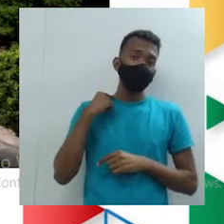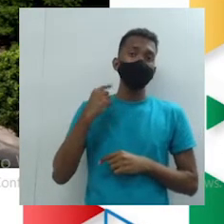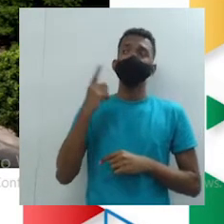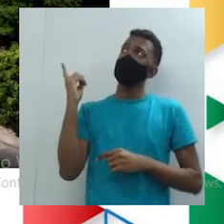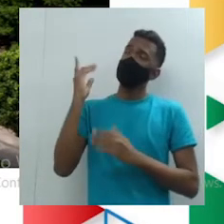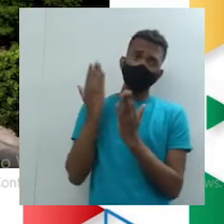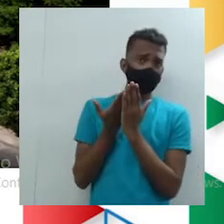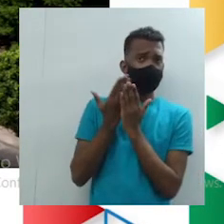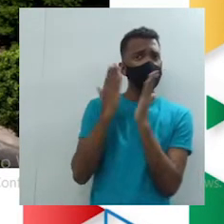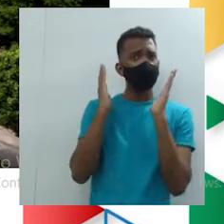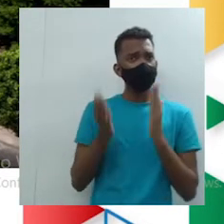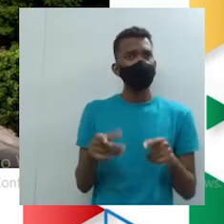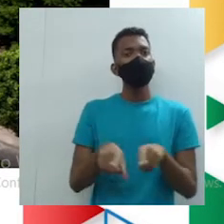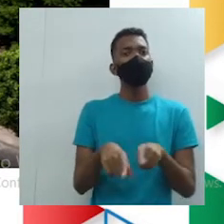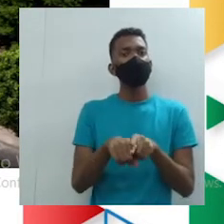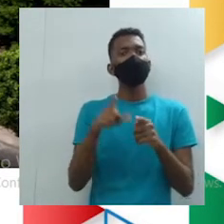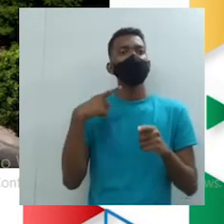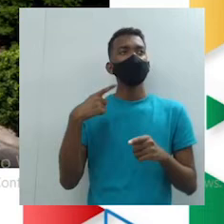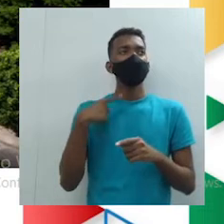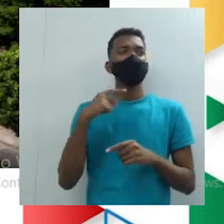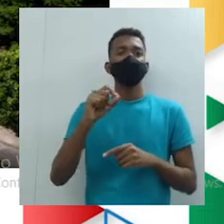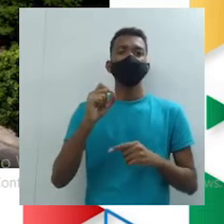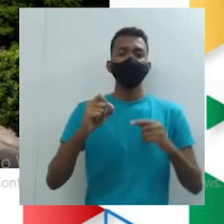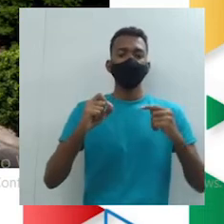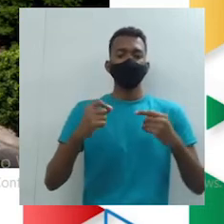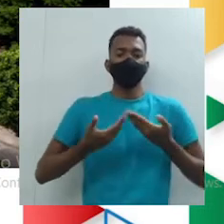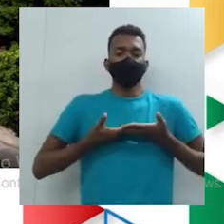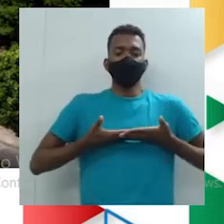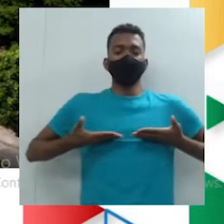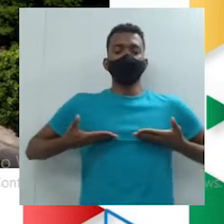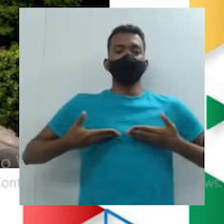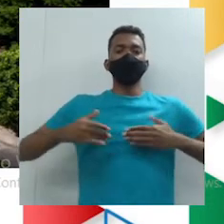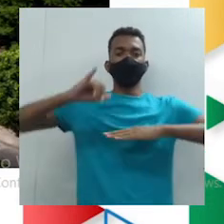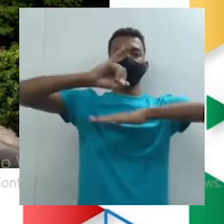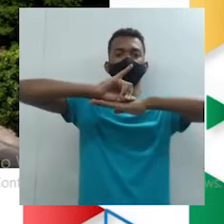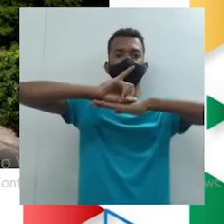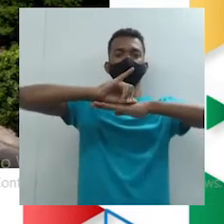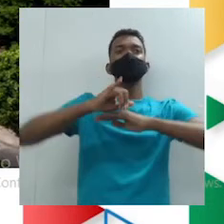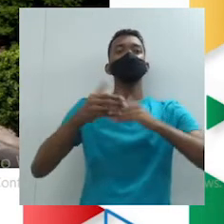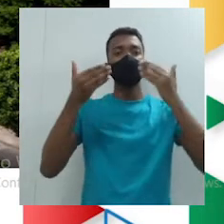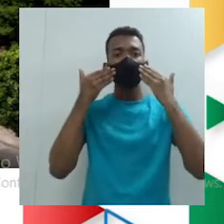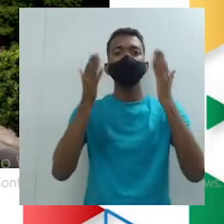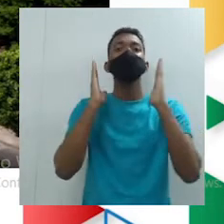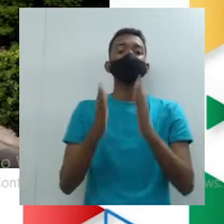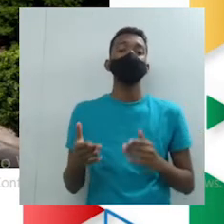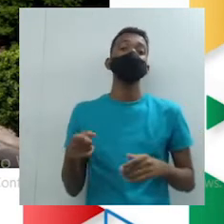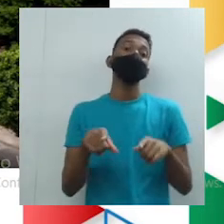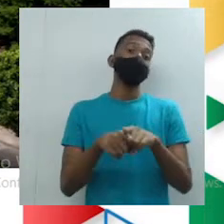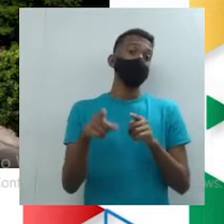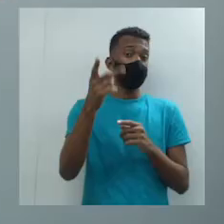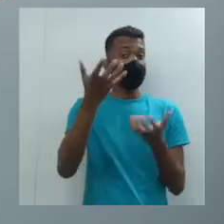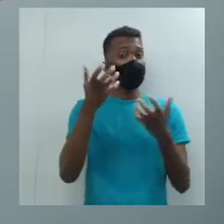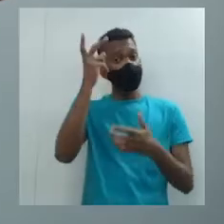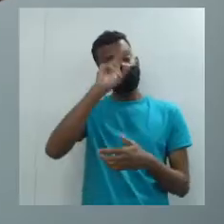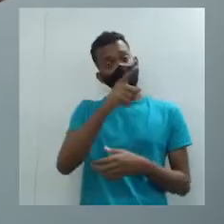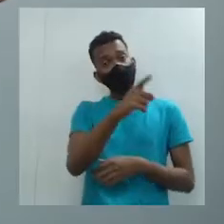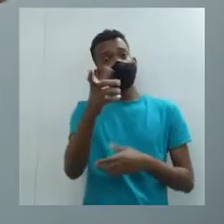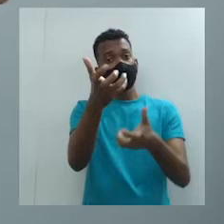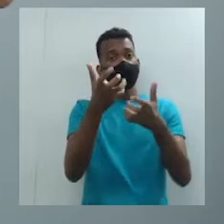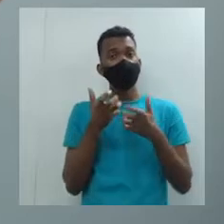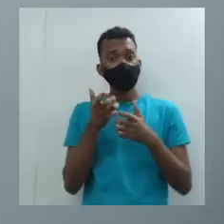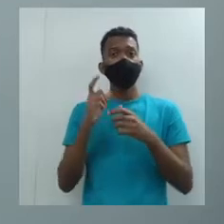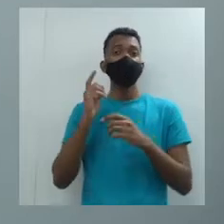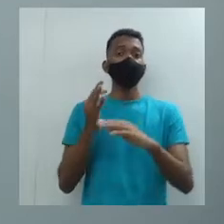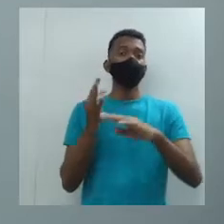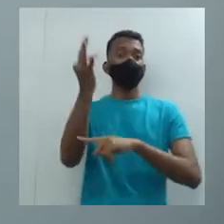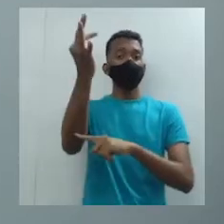professor, e também há um busto dele aí na frente. Eu gostaria de salientar que para você, estudante que deseja ser